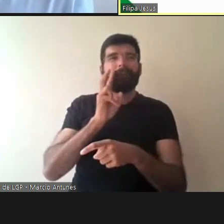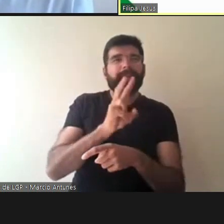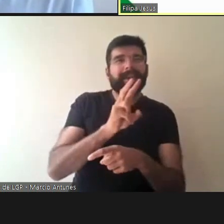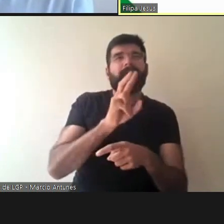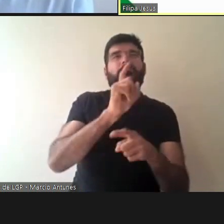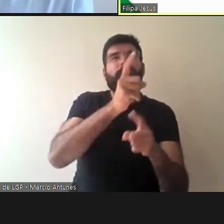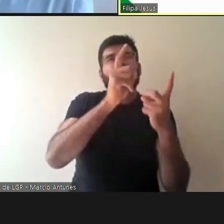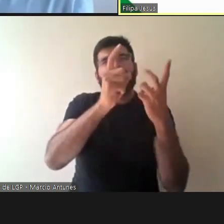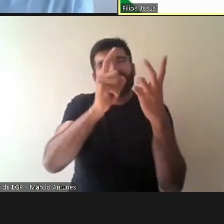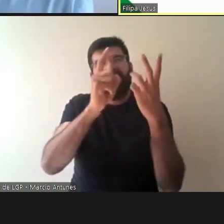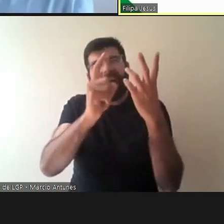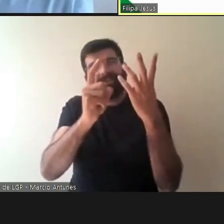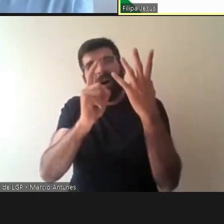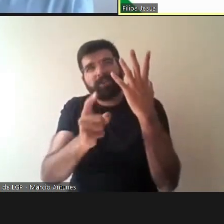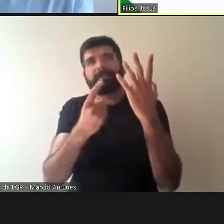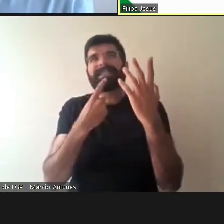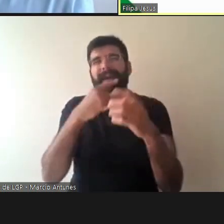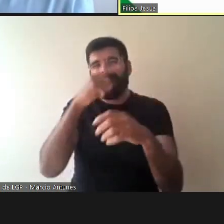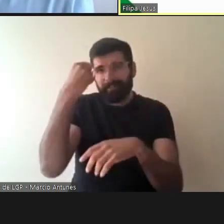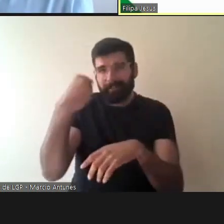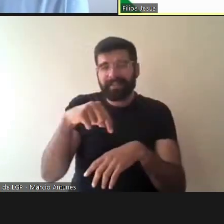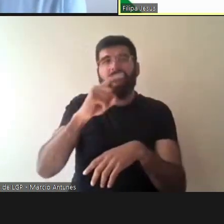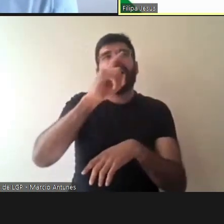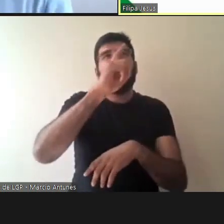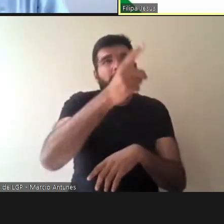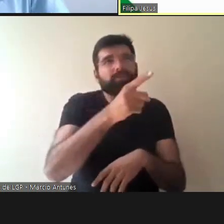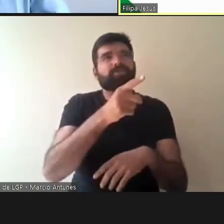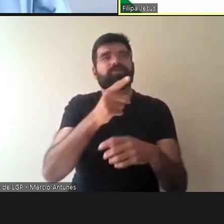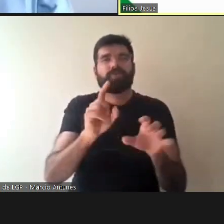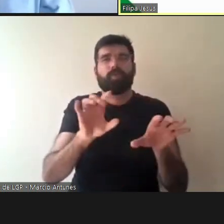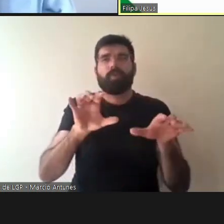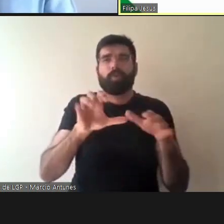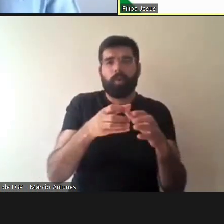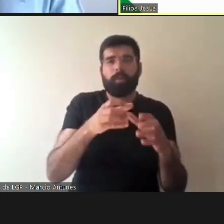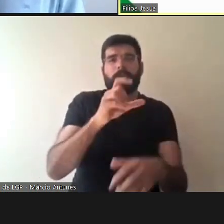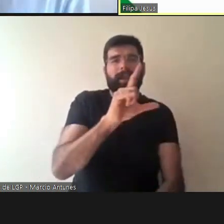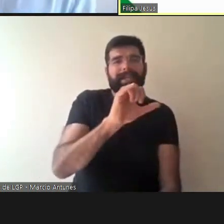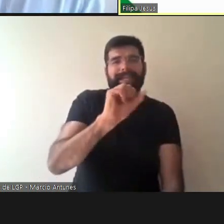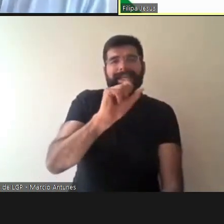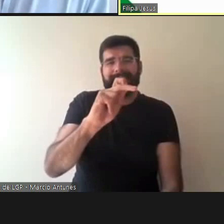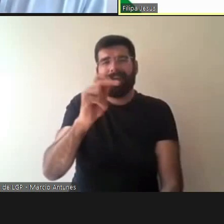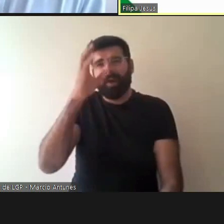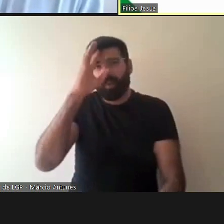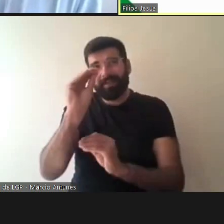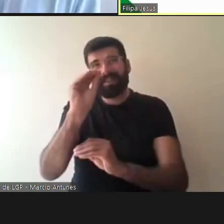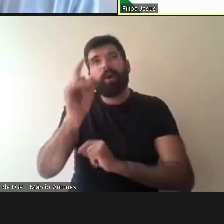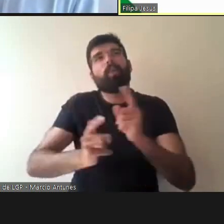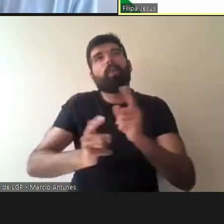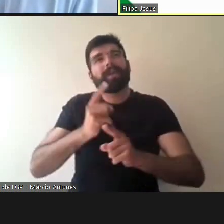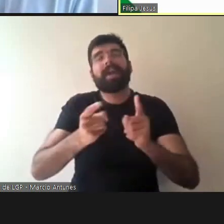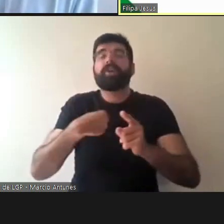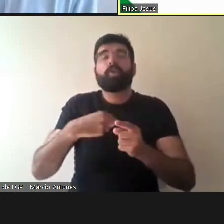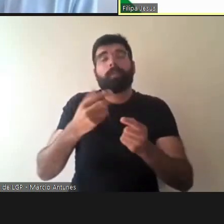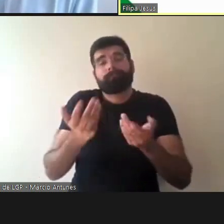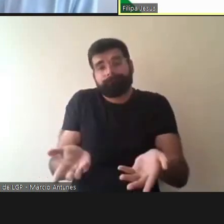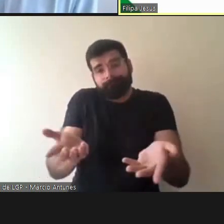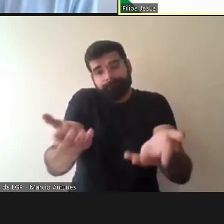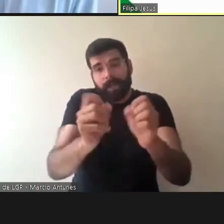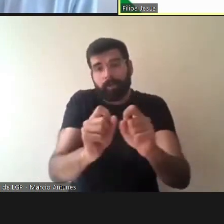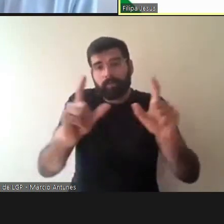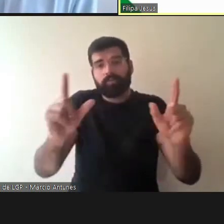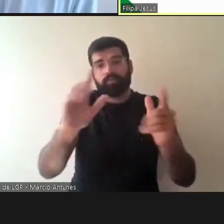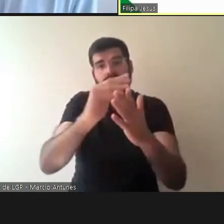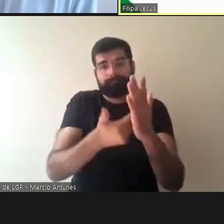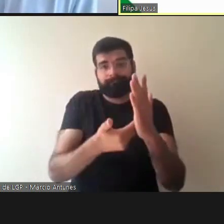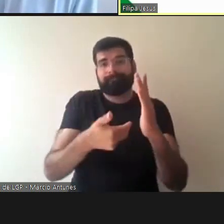modalidades, quais é que são os níveis de qualificação, e eu convidava todos a visitar o site, porque acho que se estamos a trabalhar neste programa, convém